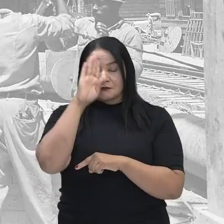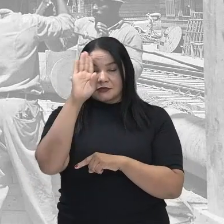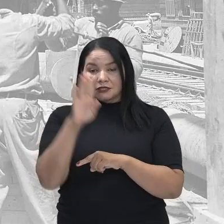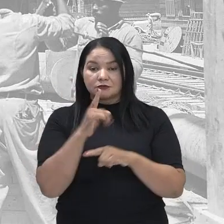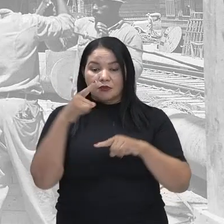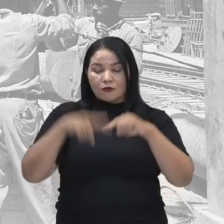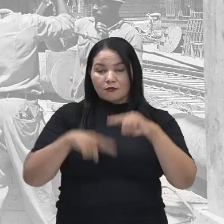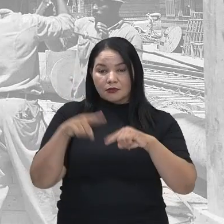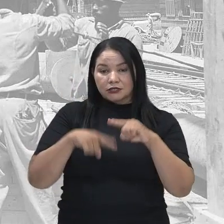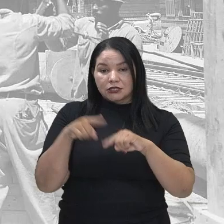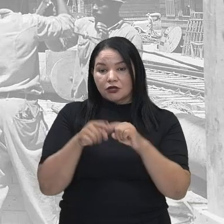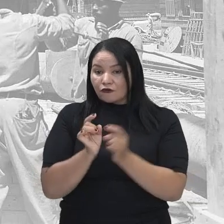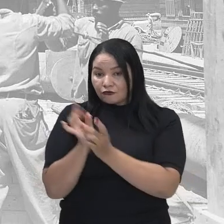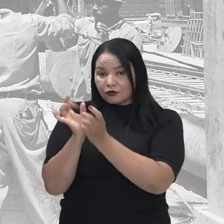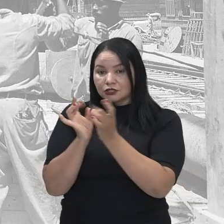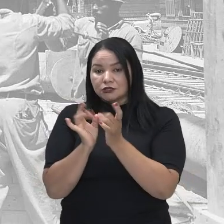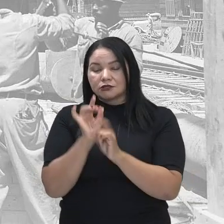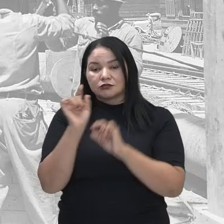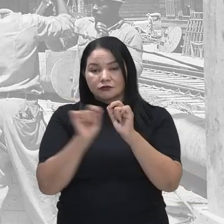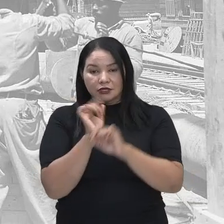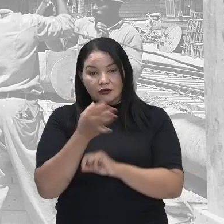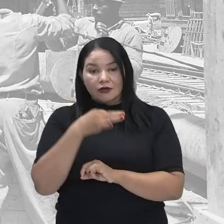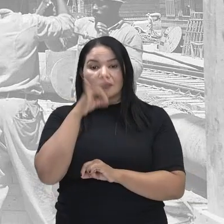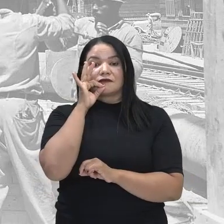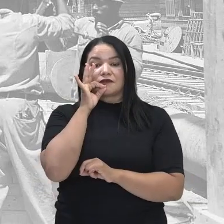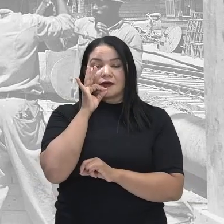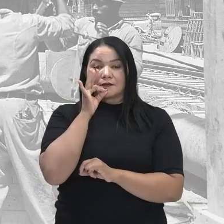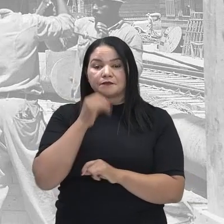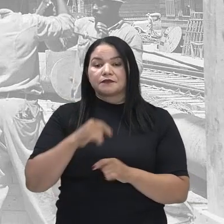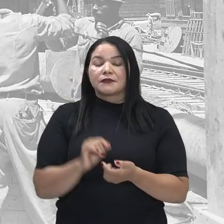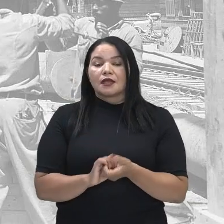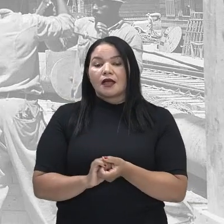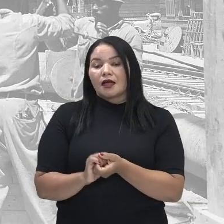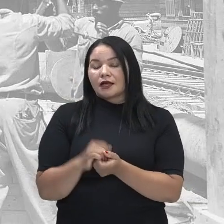era vendido era justamente o café, e vai